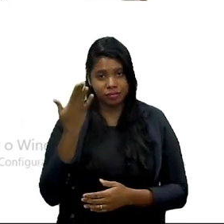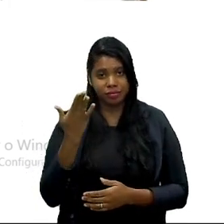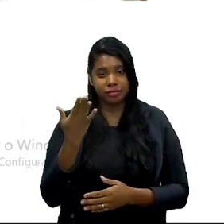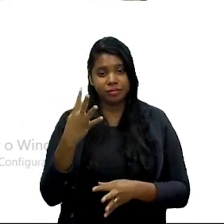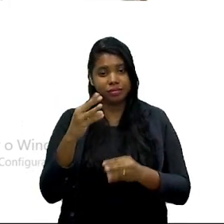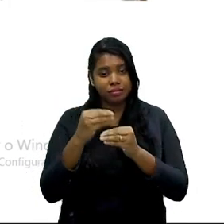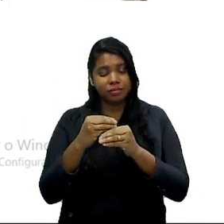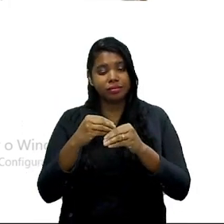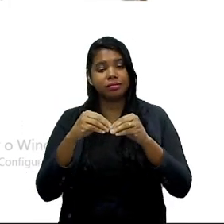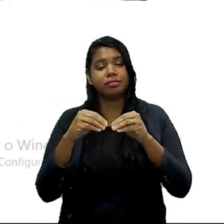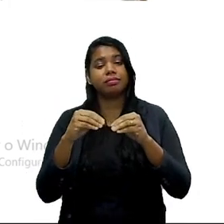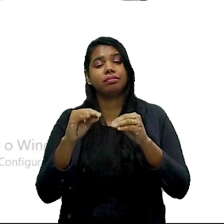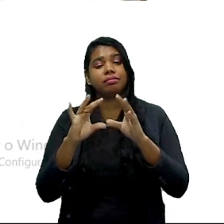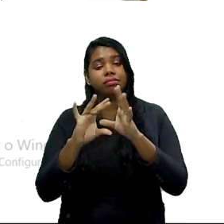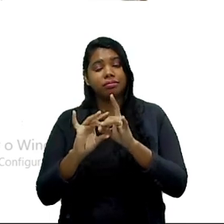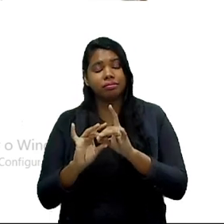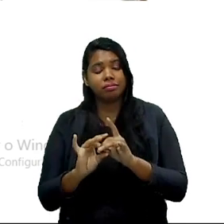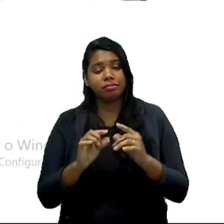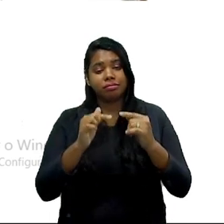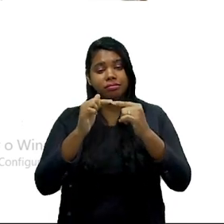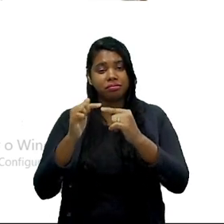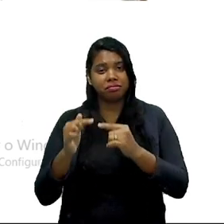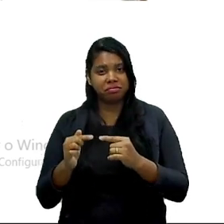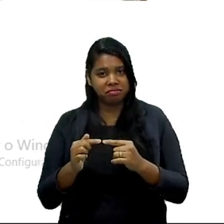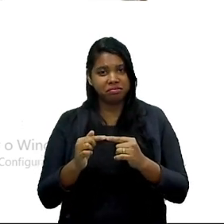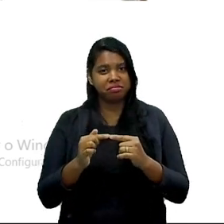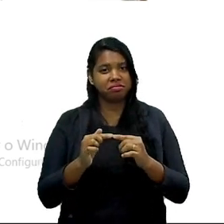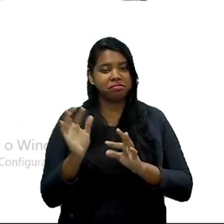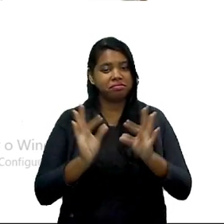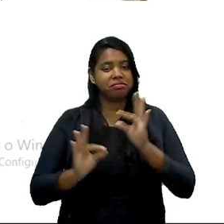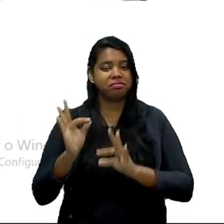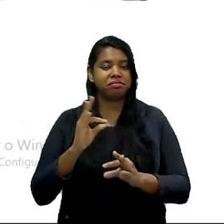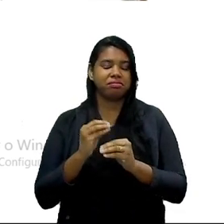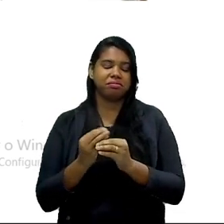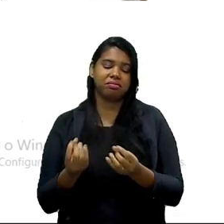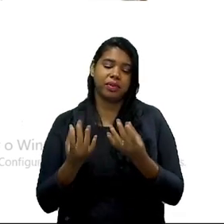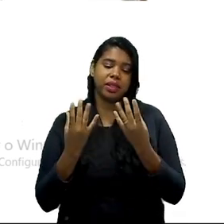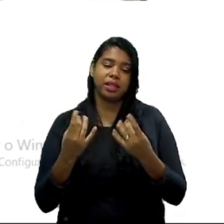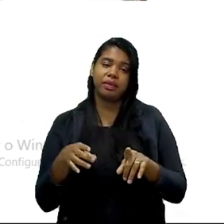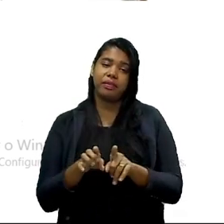componentes relacionados diretamente com o volume de produção ou de venda.